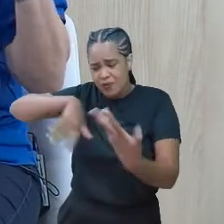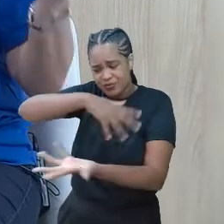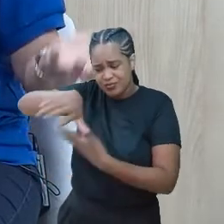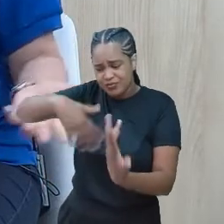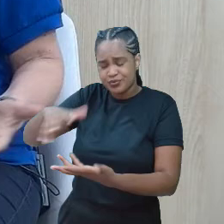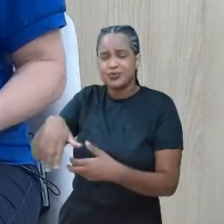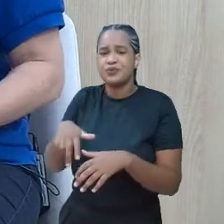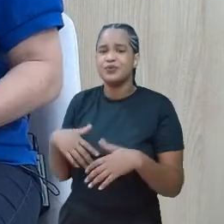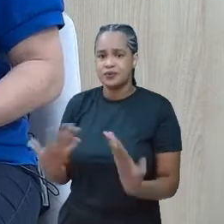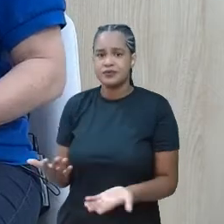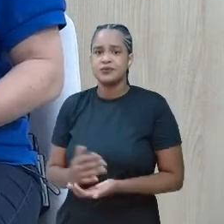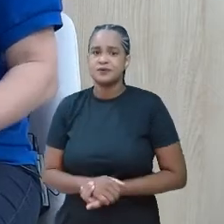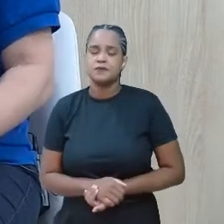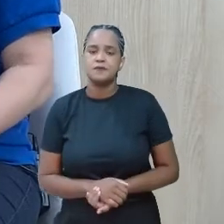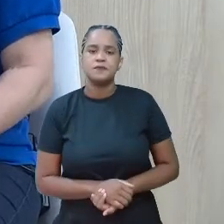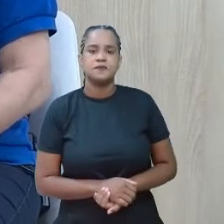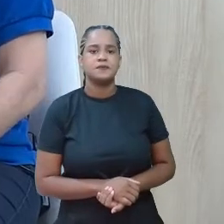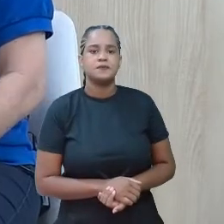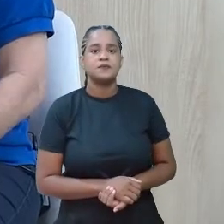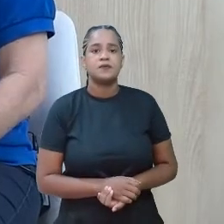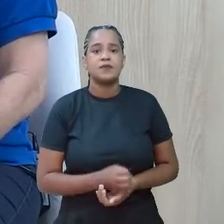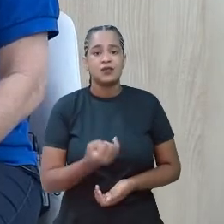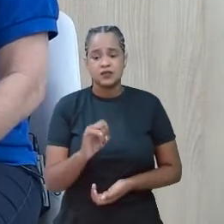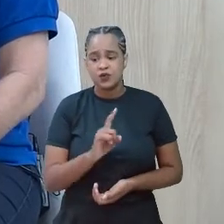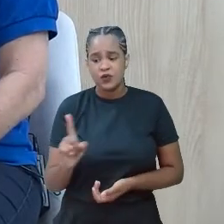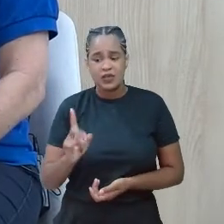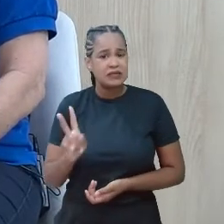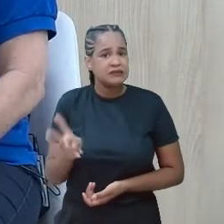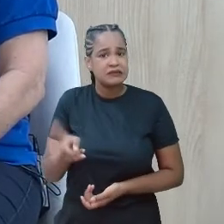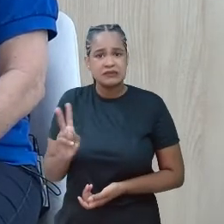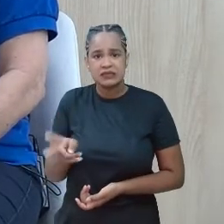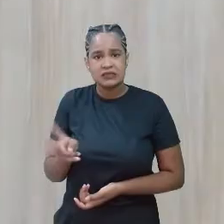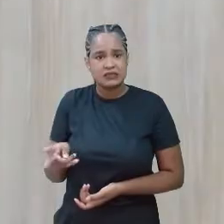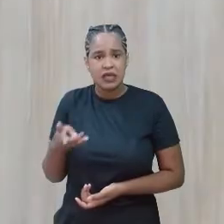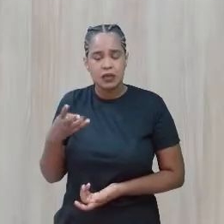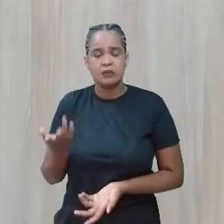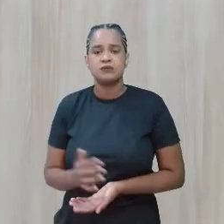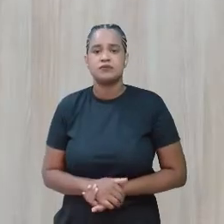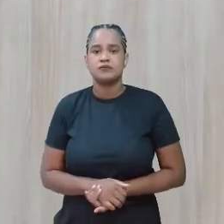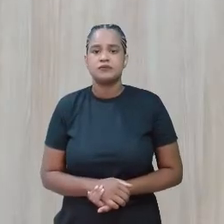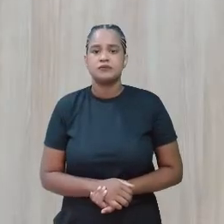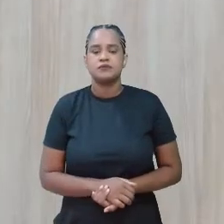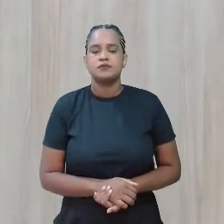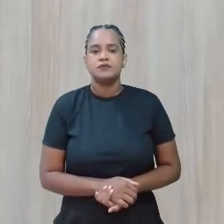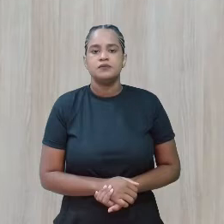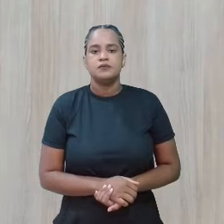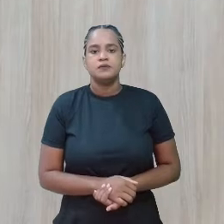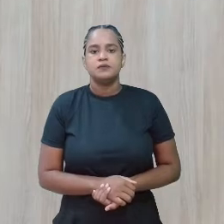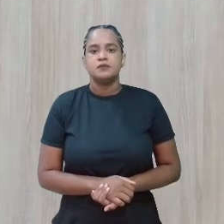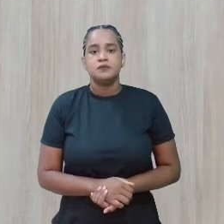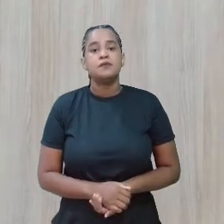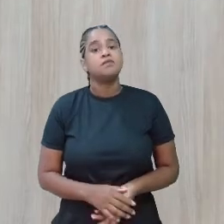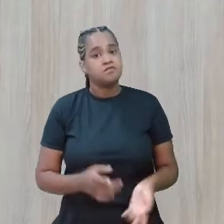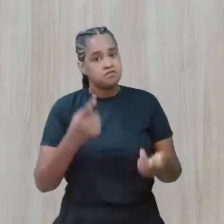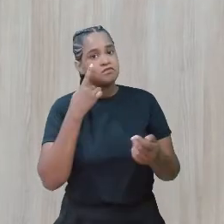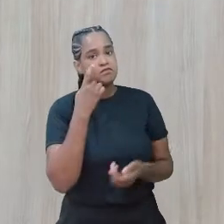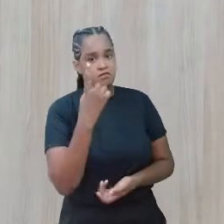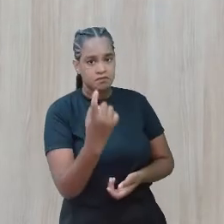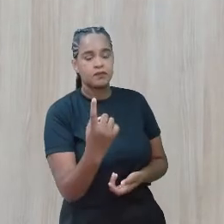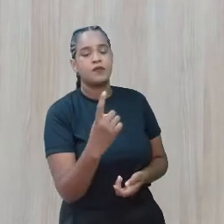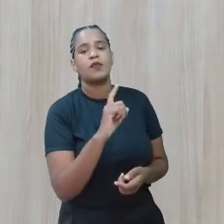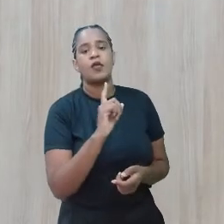desse barulho grande que você possa estar predisposto a ouvir. Legal, Cláudia. É interessante isso também para a gente poder